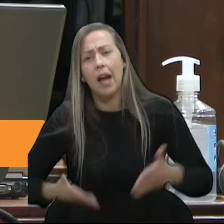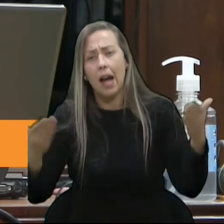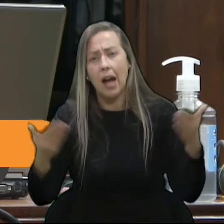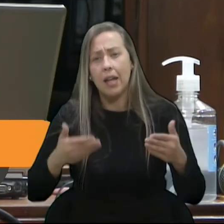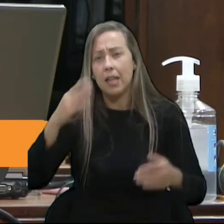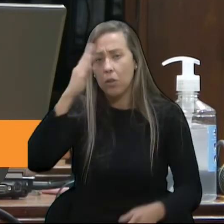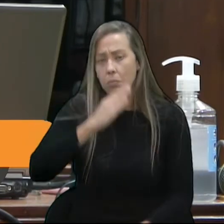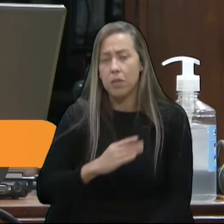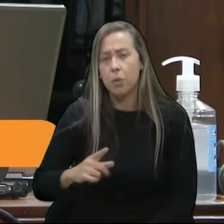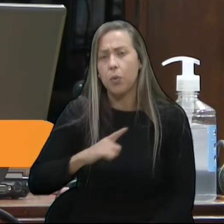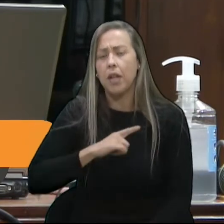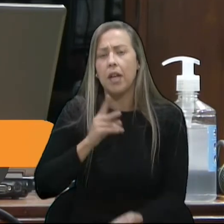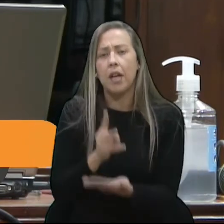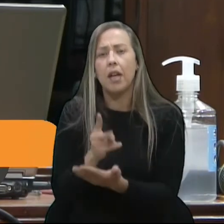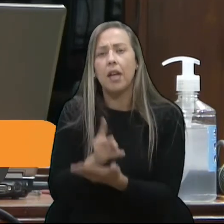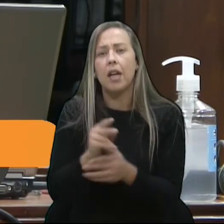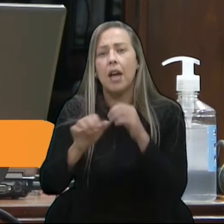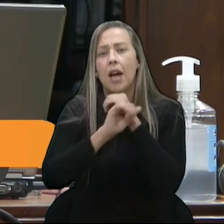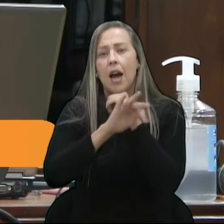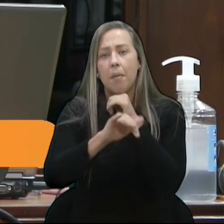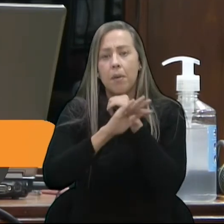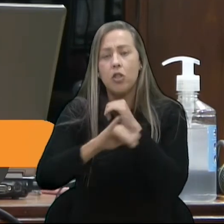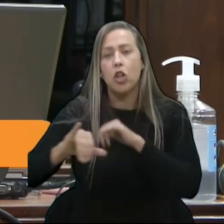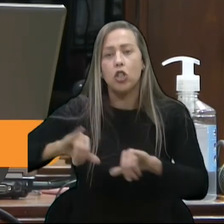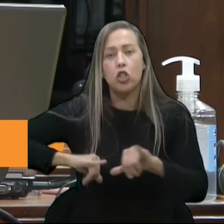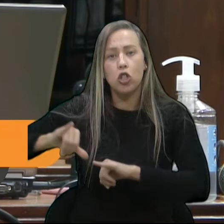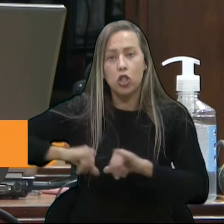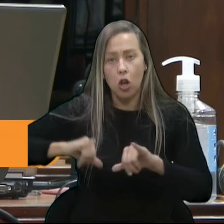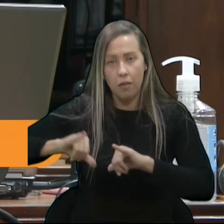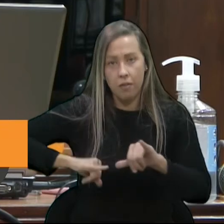Brasil, constantemente a imprensa brasileira sofre